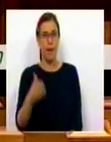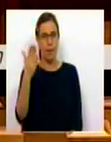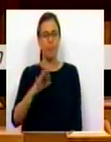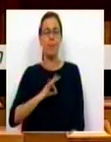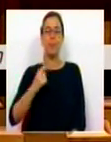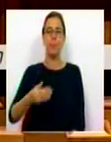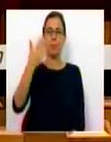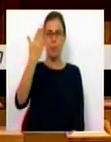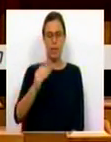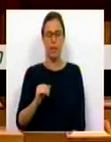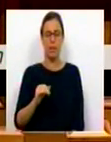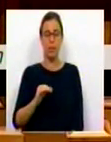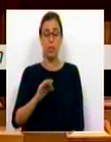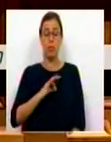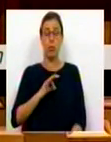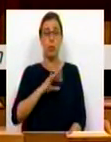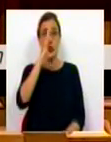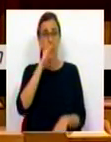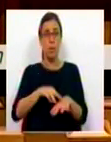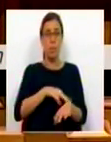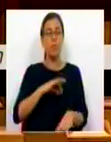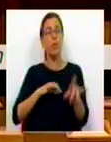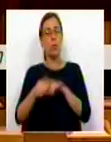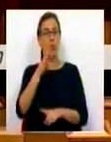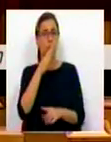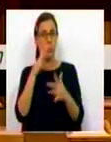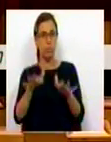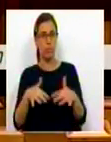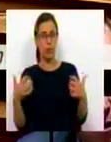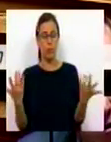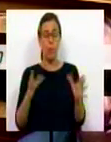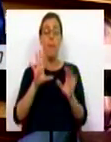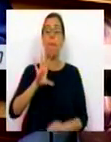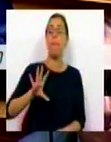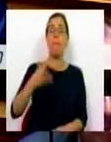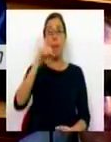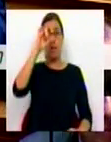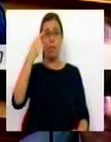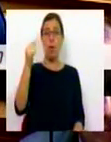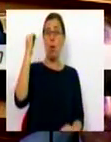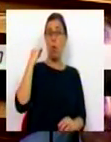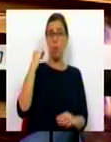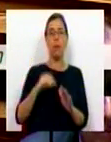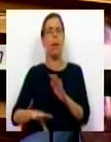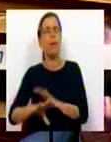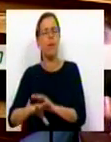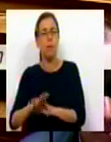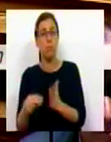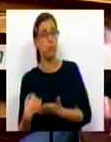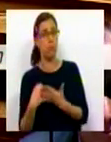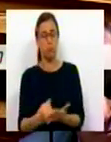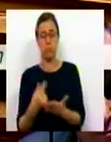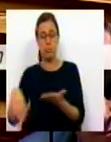Senhor Presidente, senhoras e senhores membros do Governo, senhoras e senhores deputados, o país ficou a saber ontem que a direita não